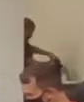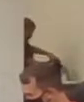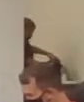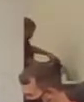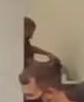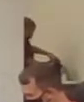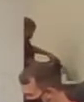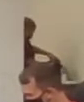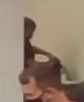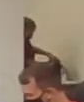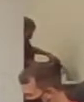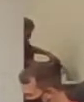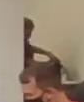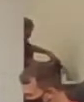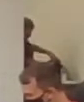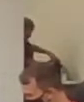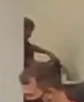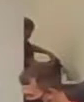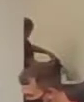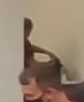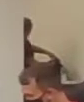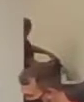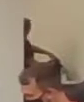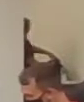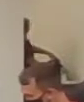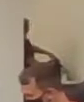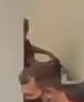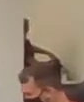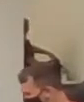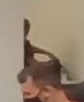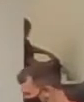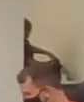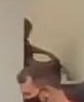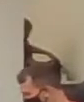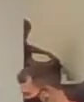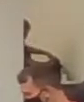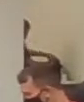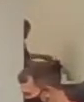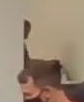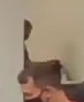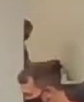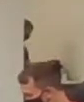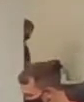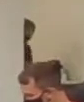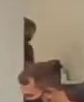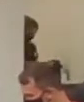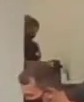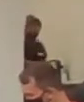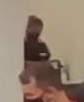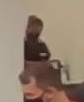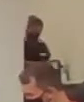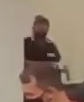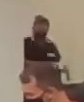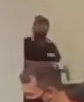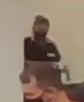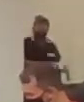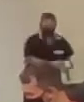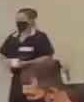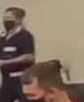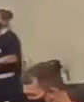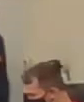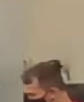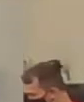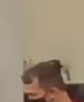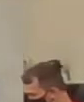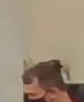para tanto. Apuramos, impedimos que a Itapemirim aqui se instalasse e promovesse o